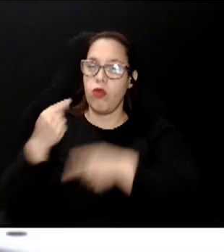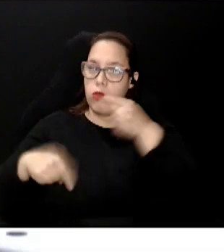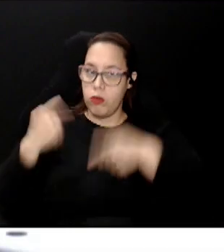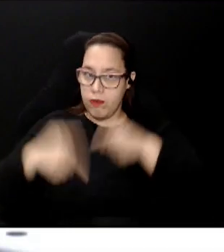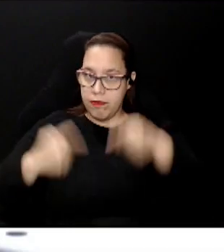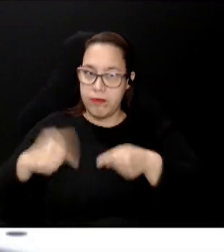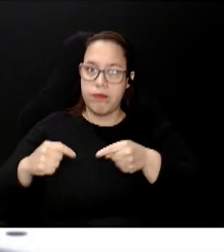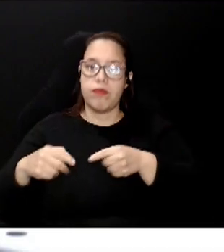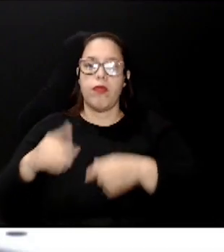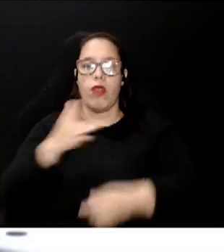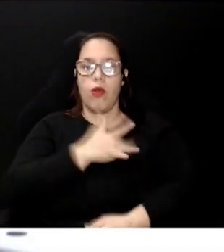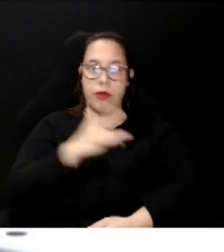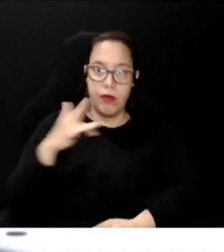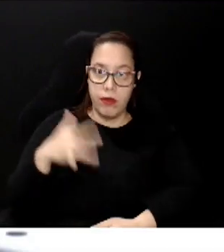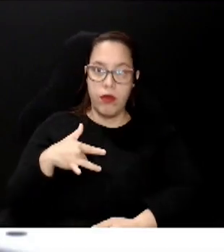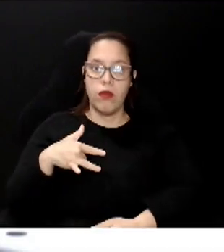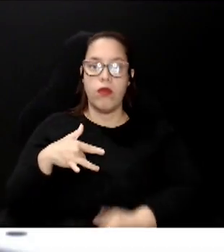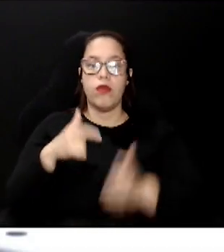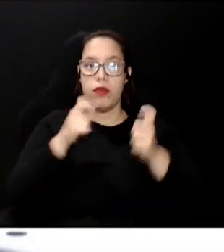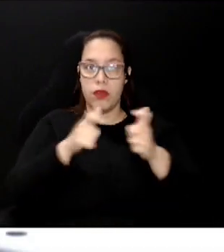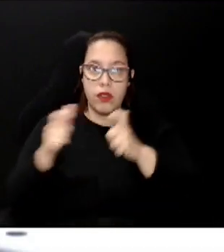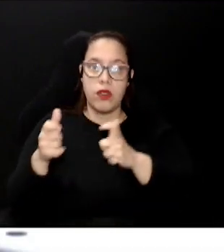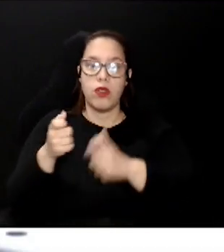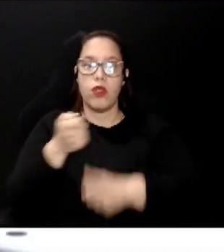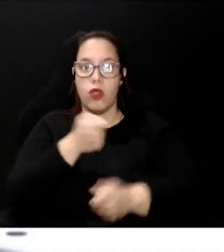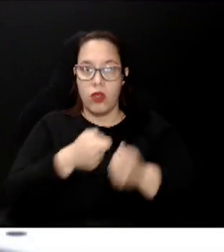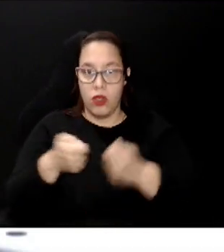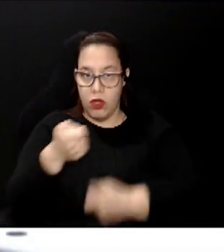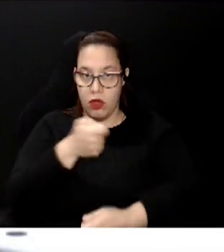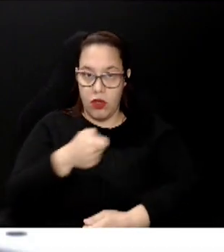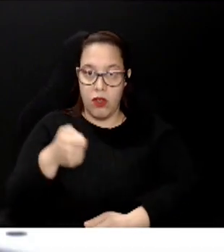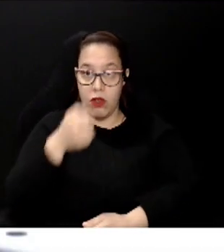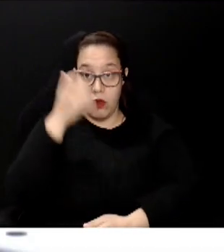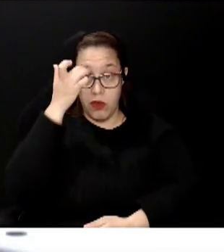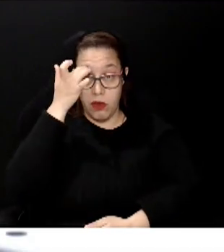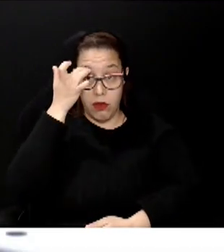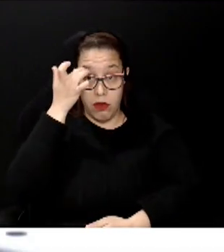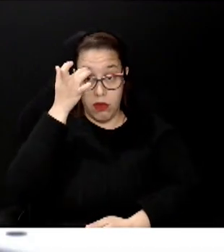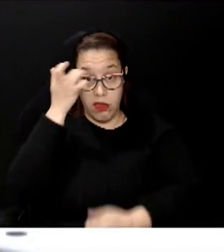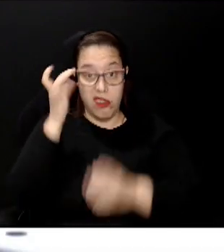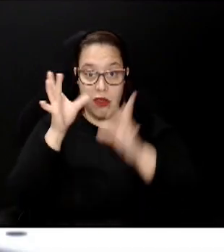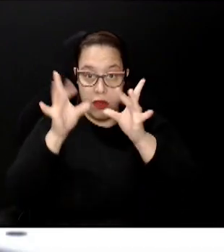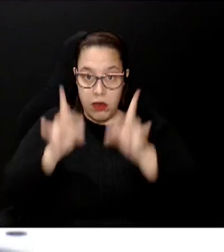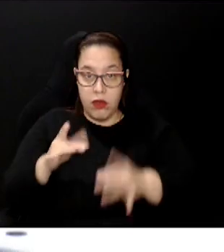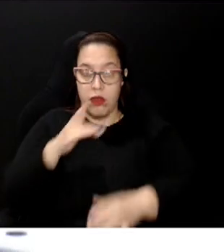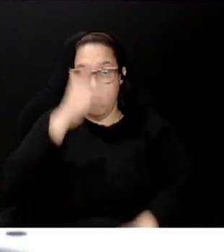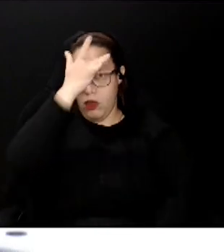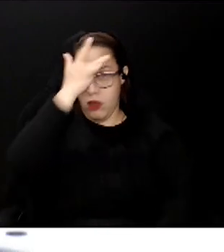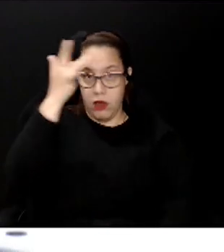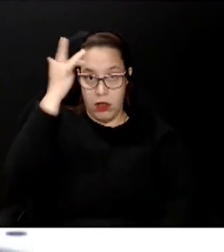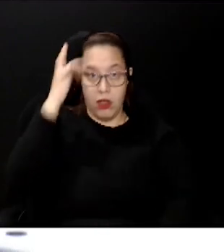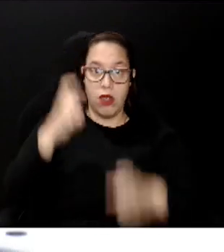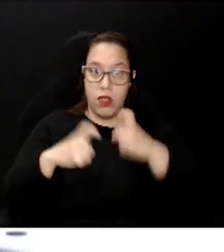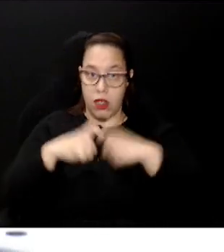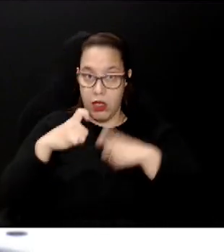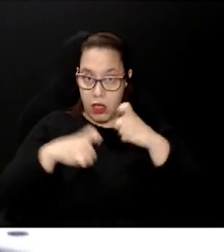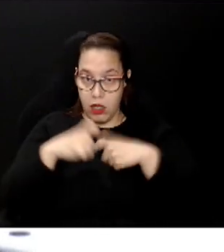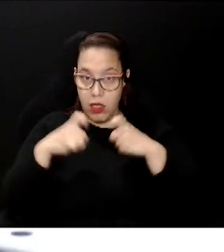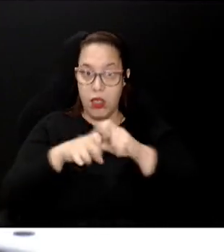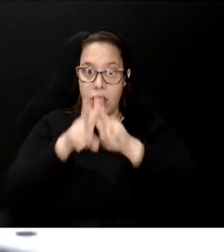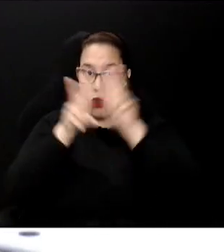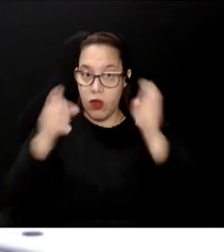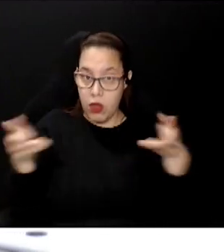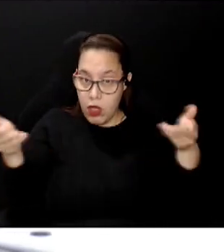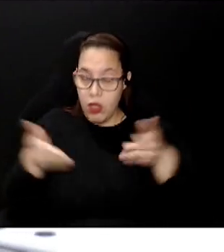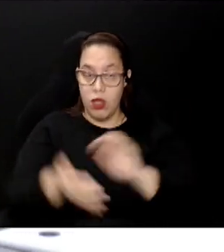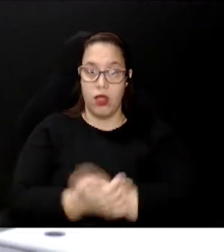saúde, ONGs, associações, que tratam exclusivamente da saúde mental e sexual. Esse tema hoje é